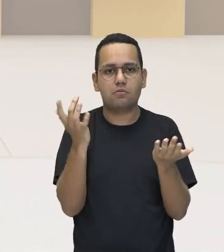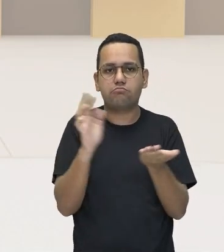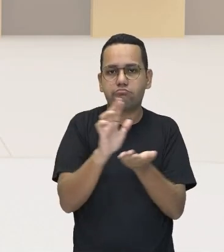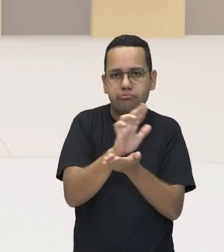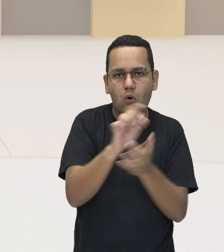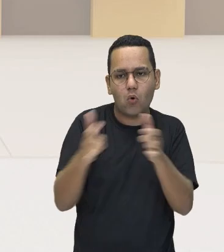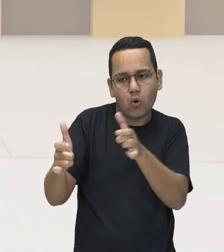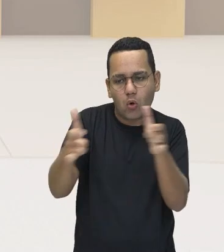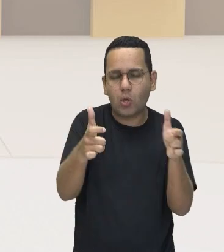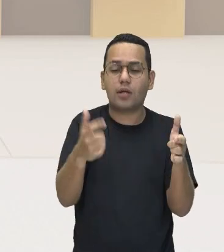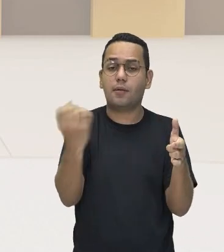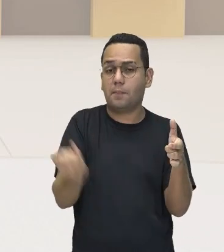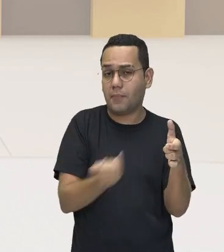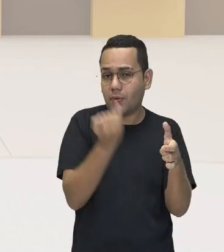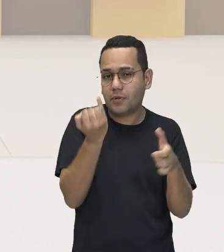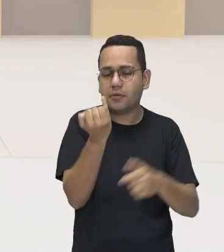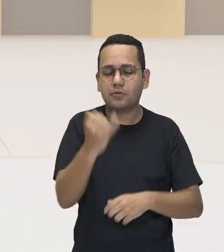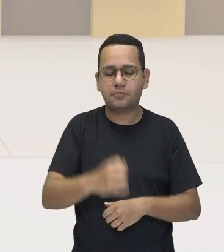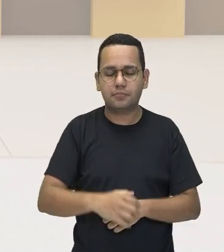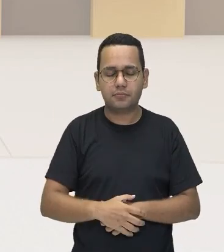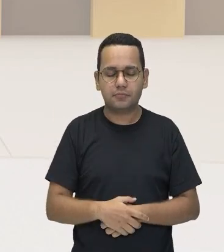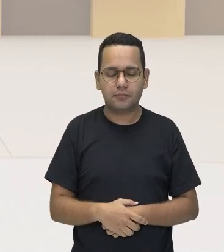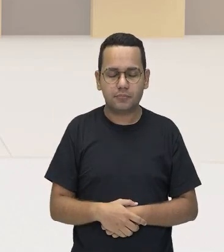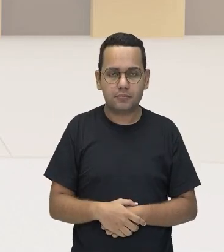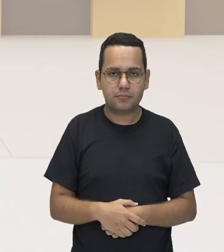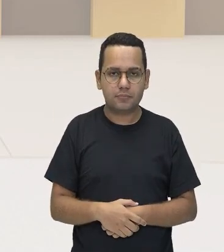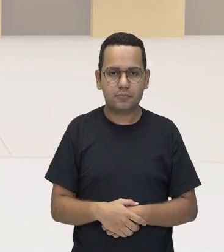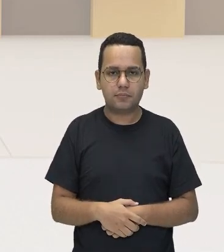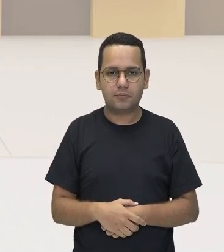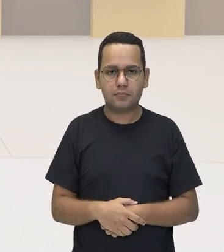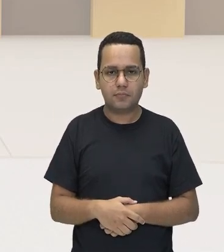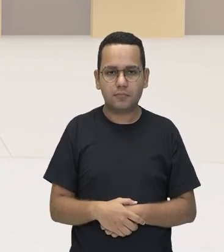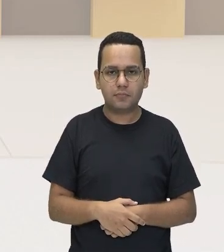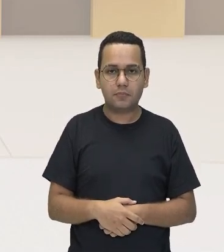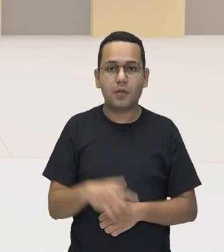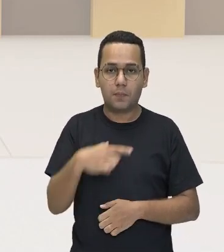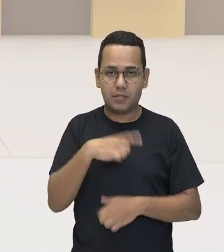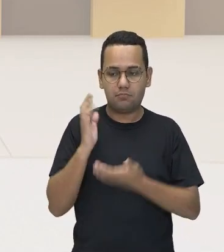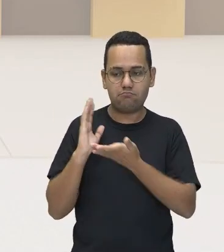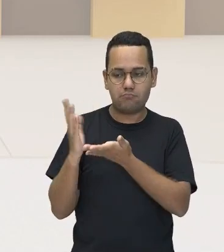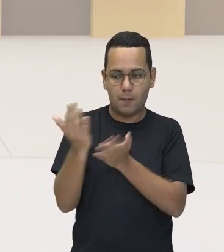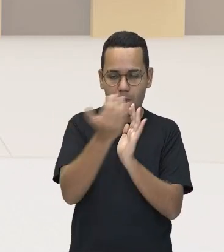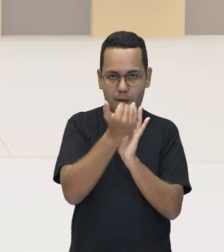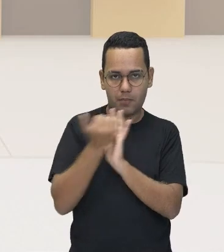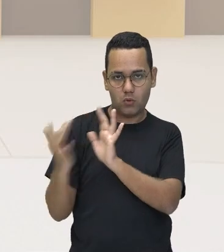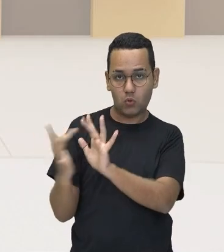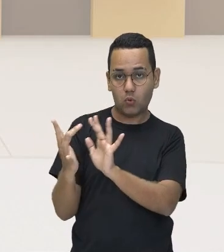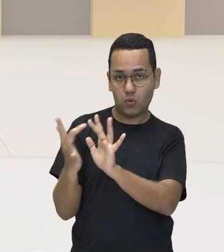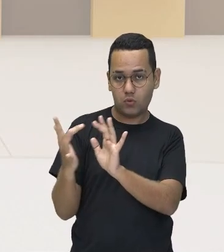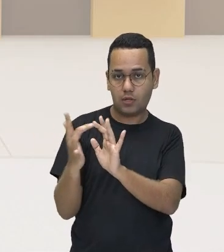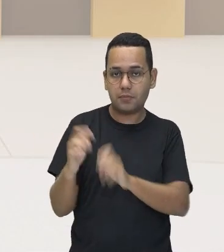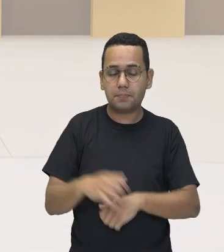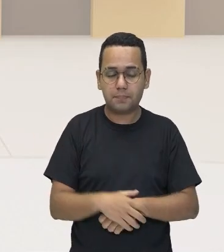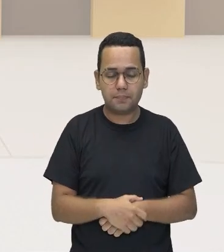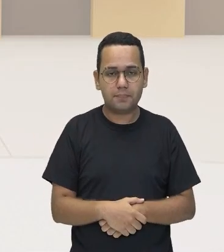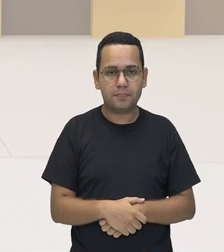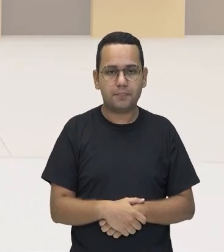é essencial, tá bom? Para mapear aí essas pessoas, tá? E isso vai envolver aí a implementação